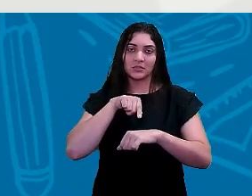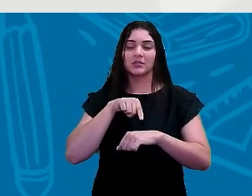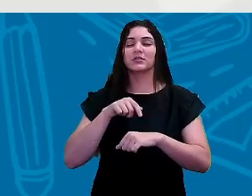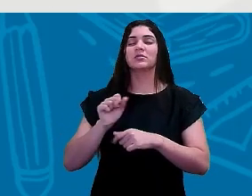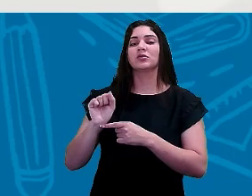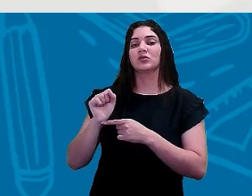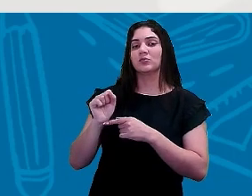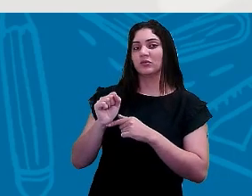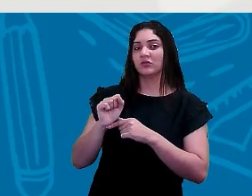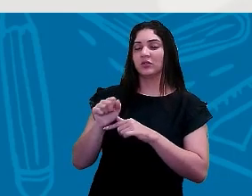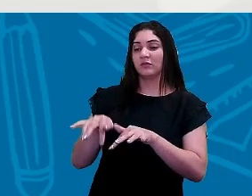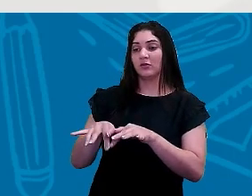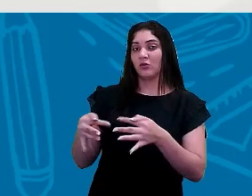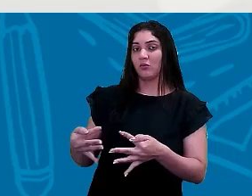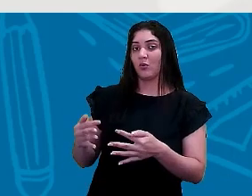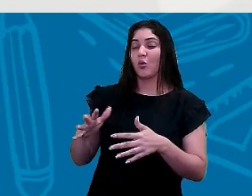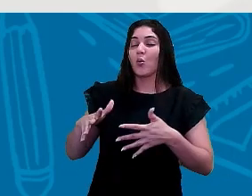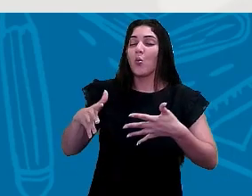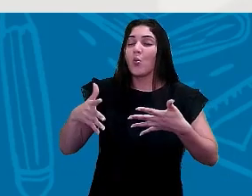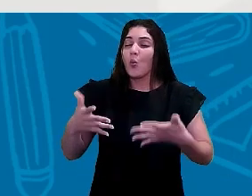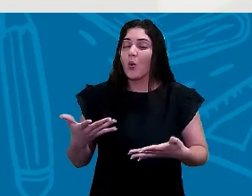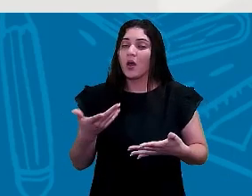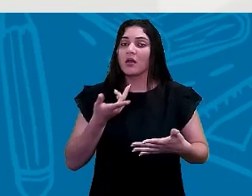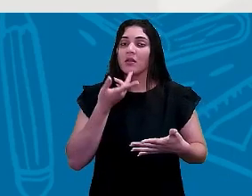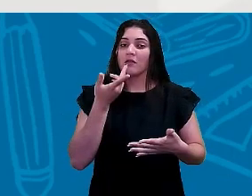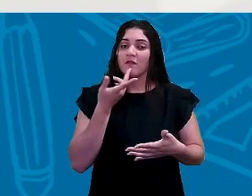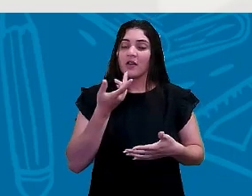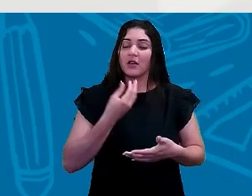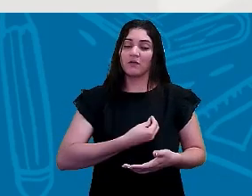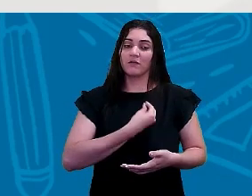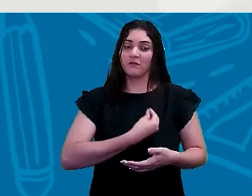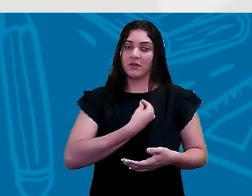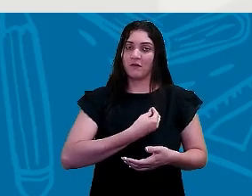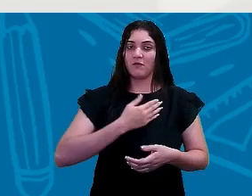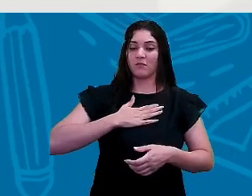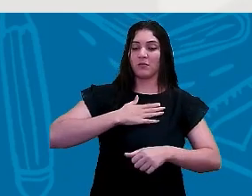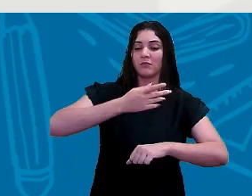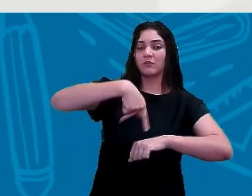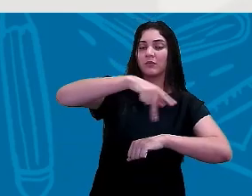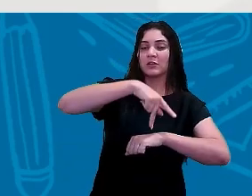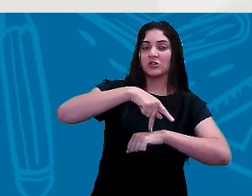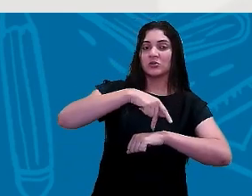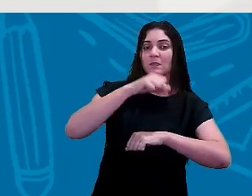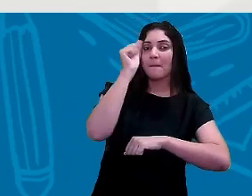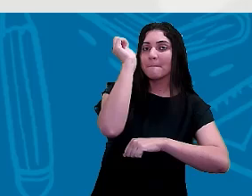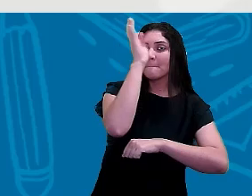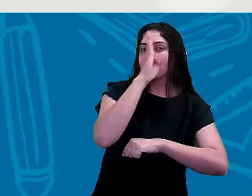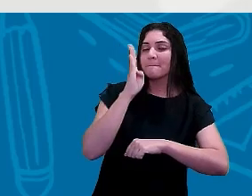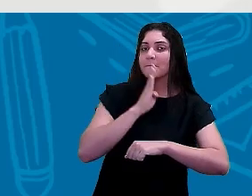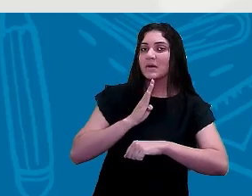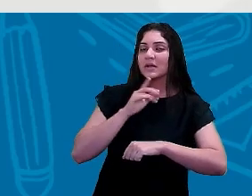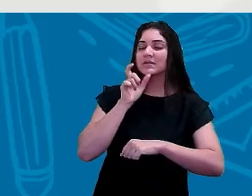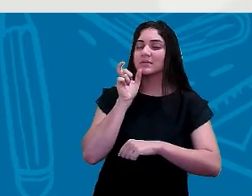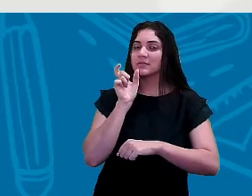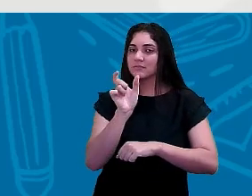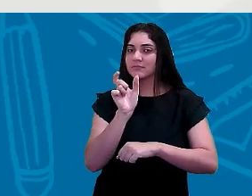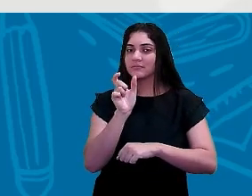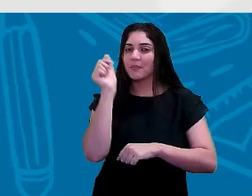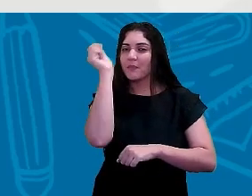comum. Quando eu digo moro no meu país, Brasil, aí eu